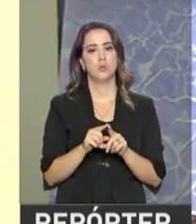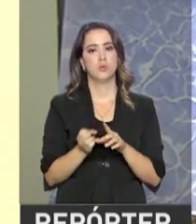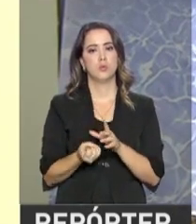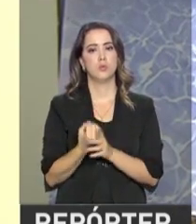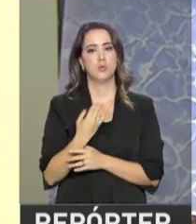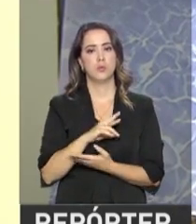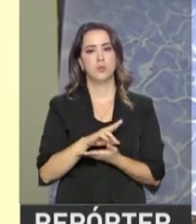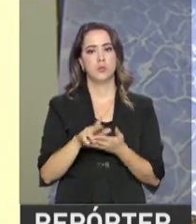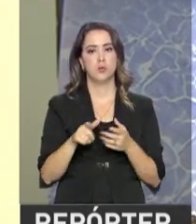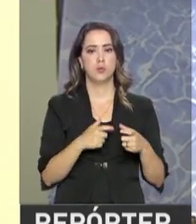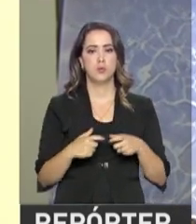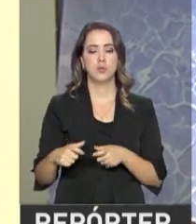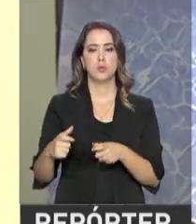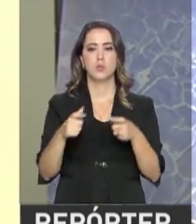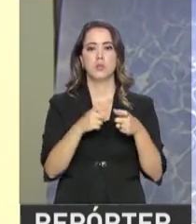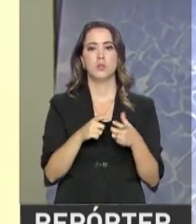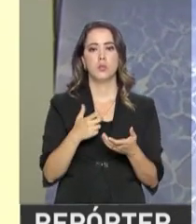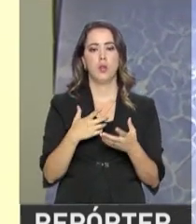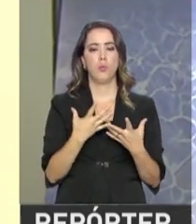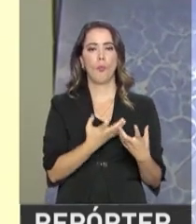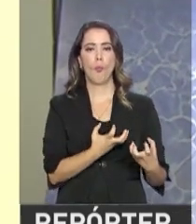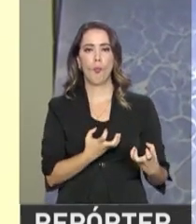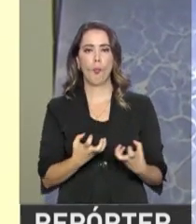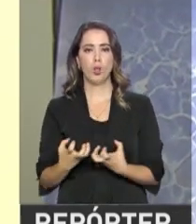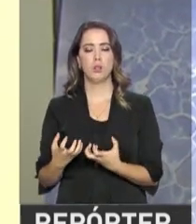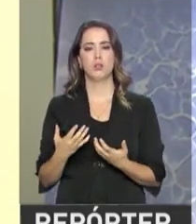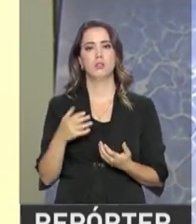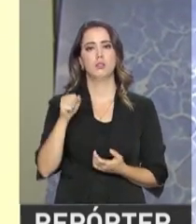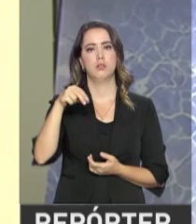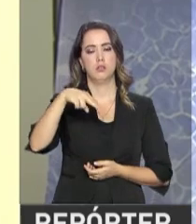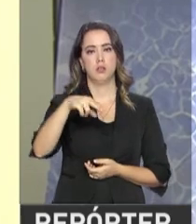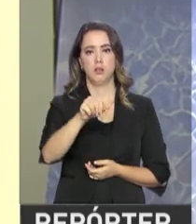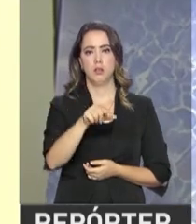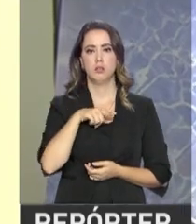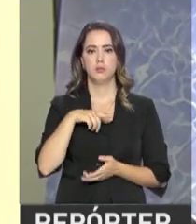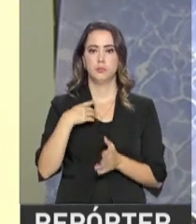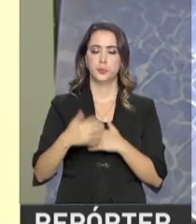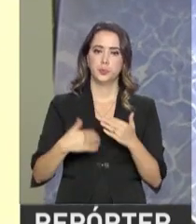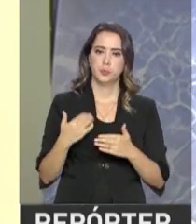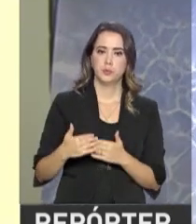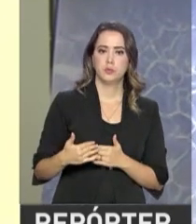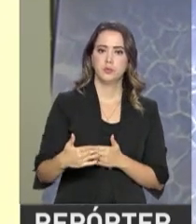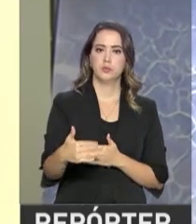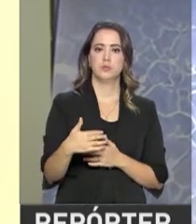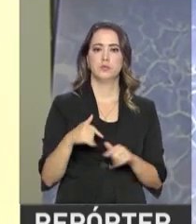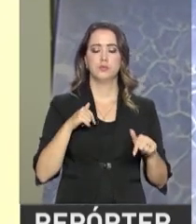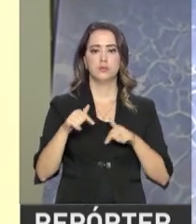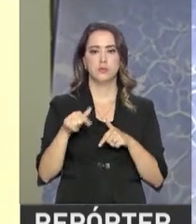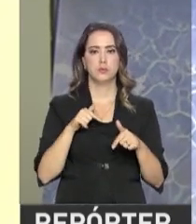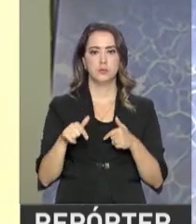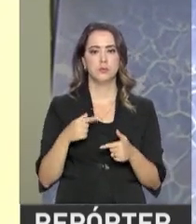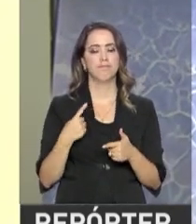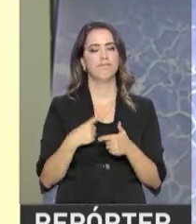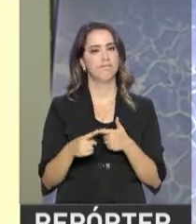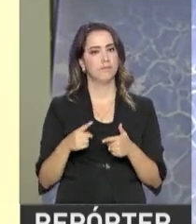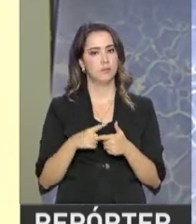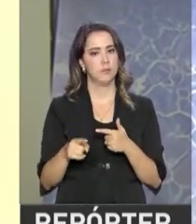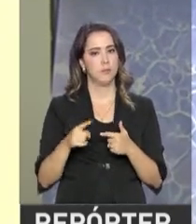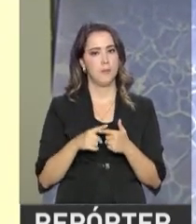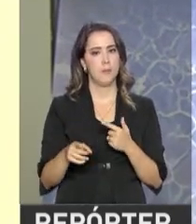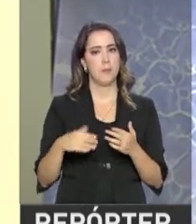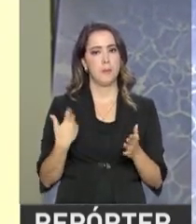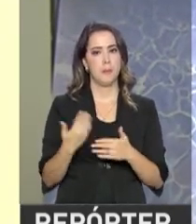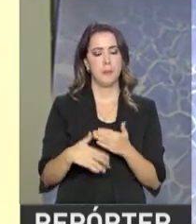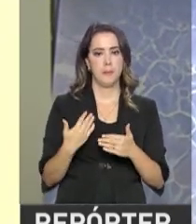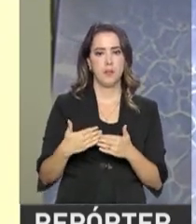uma série de áreas com maior estresse hídrico ana tem ao longo dos anos atuando principalmente nessas áreas mais críticas de forma a